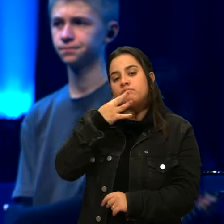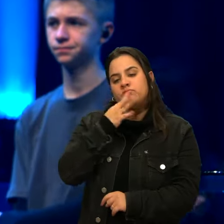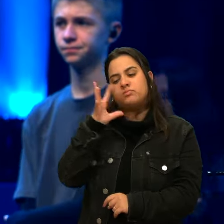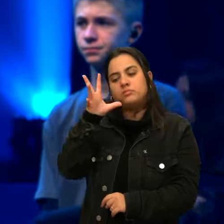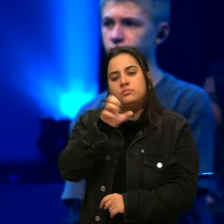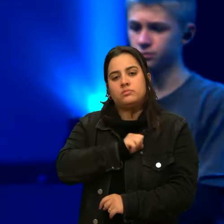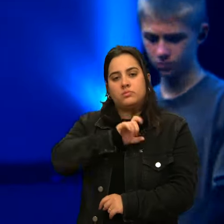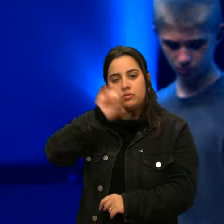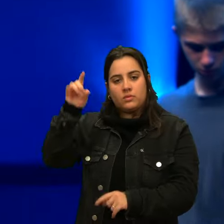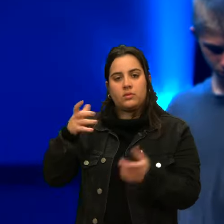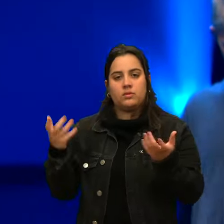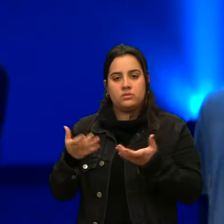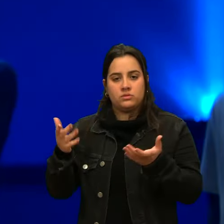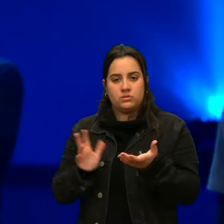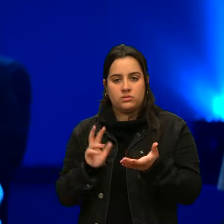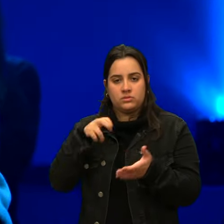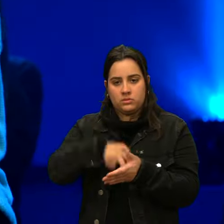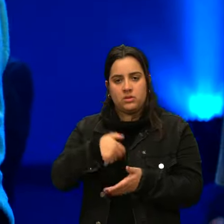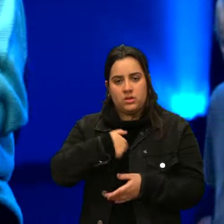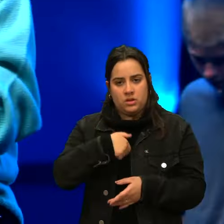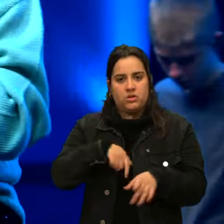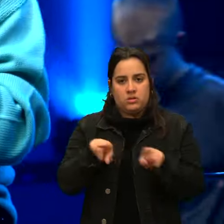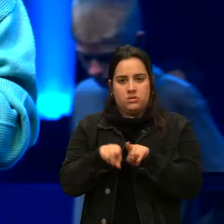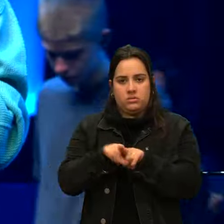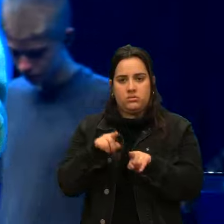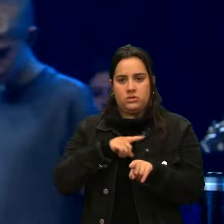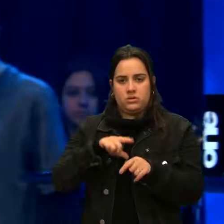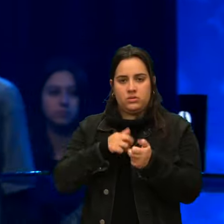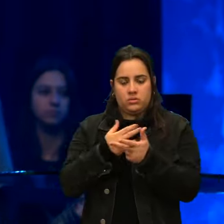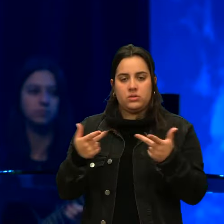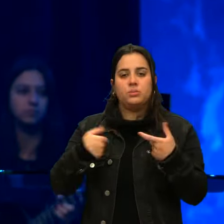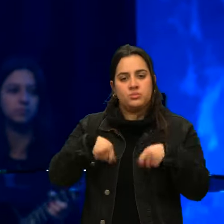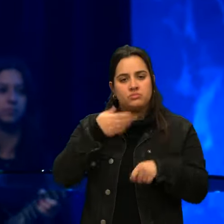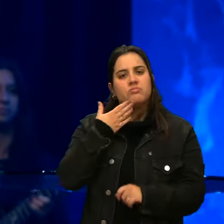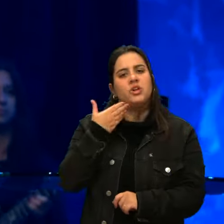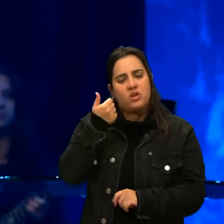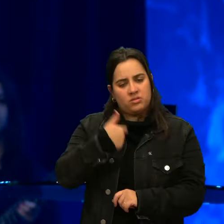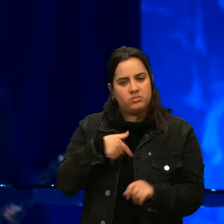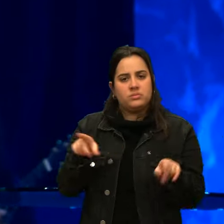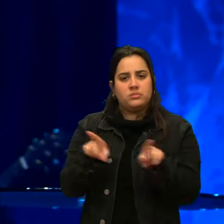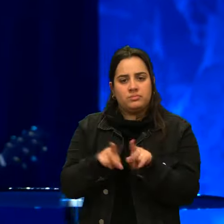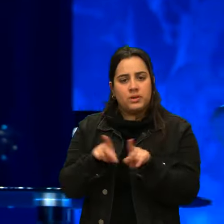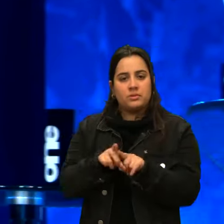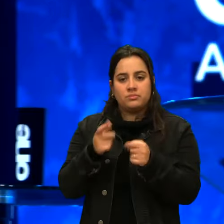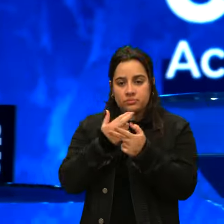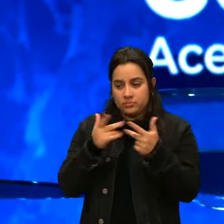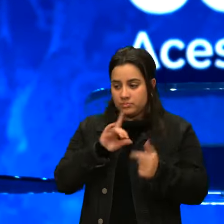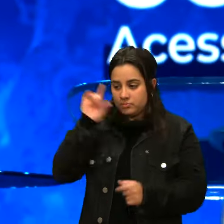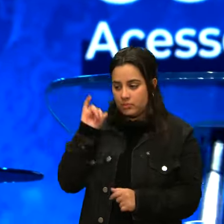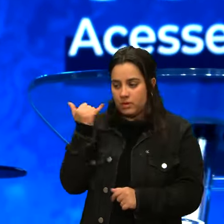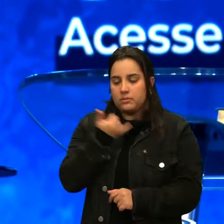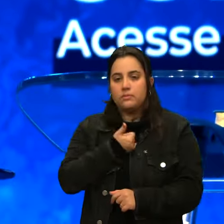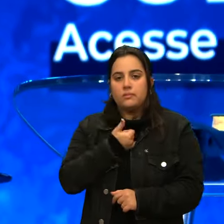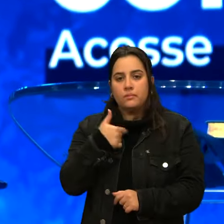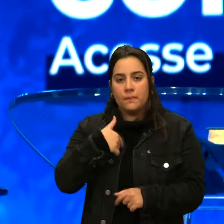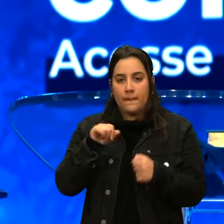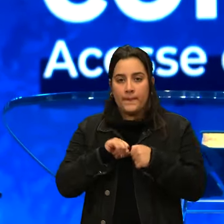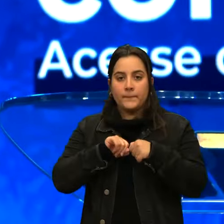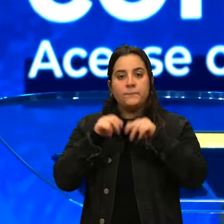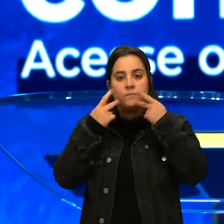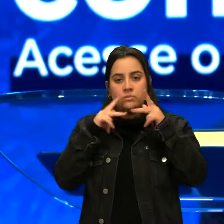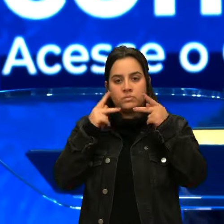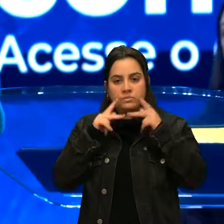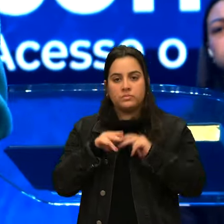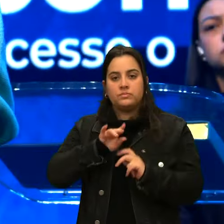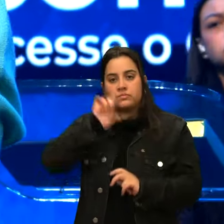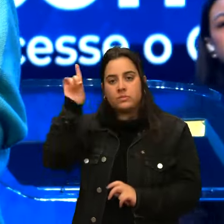agora se coloca de joelho. Eu também tenho coisa que eu preciso melhorar. Também tem coisas que Deus falou comigo enquanto eu fazia essa mensagem.